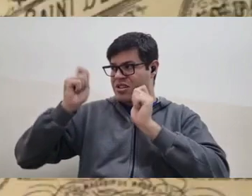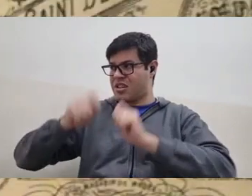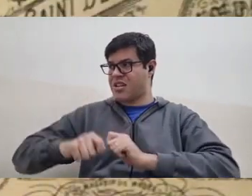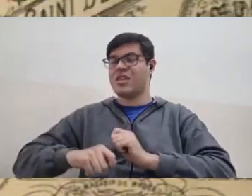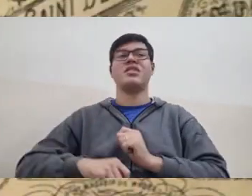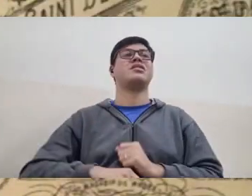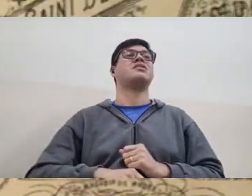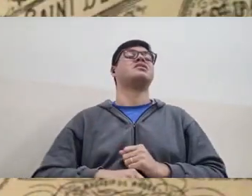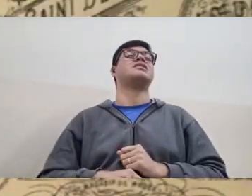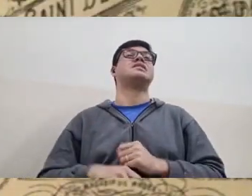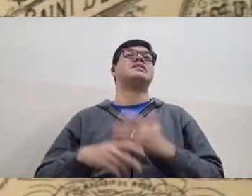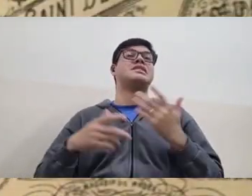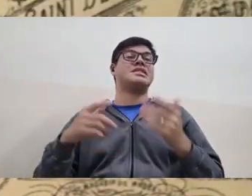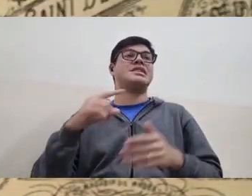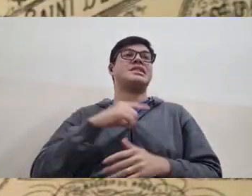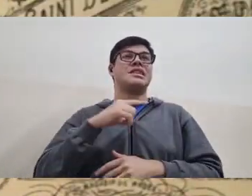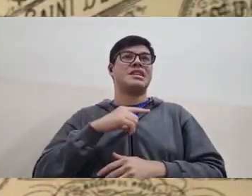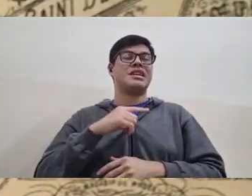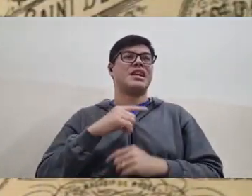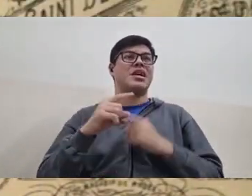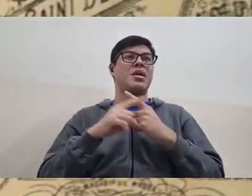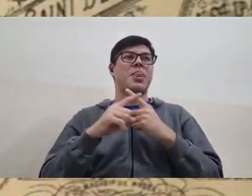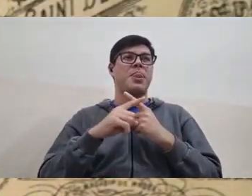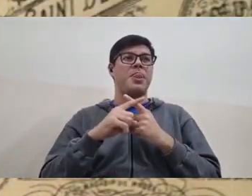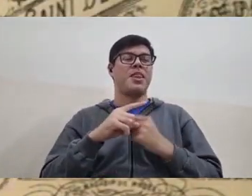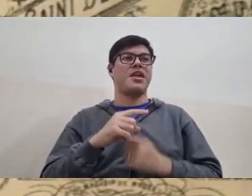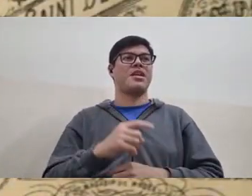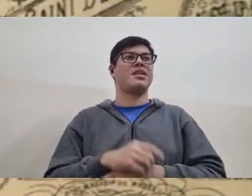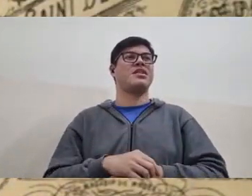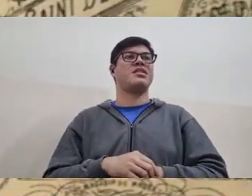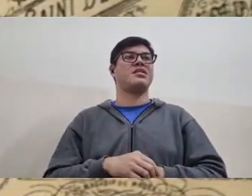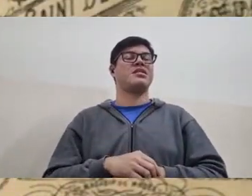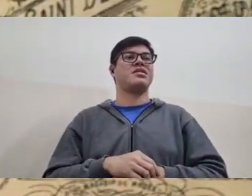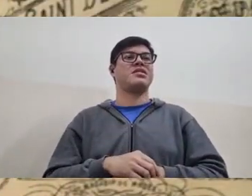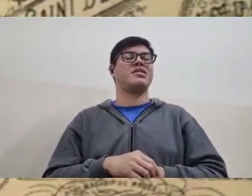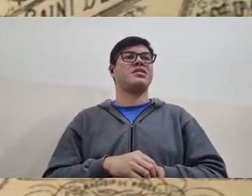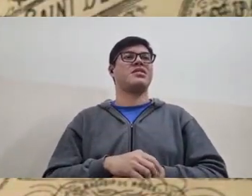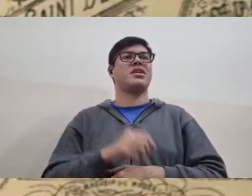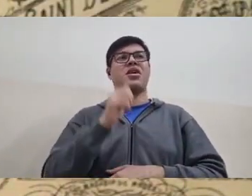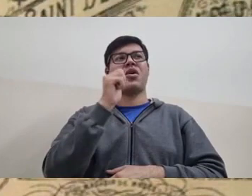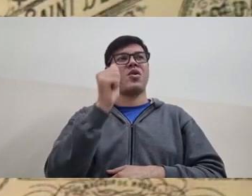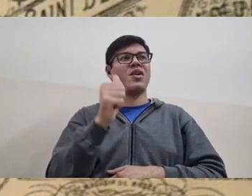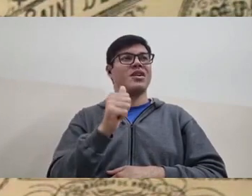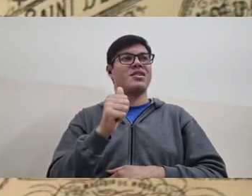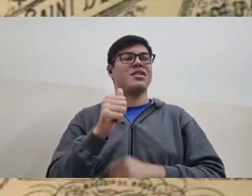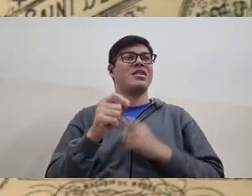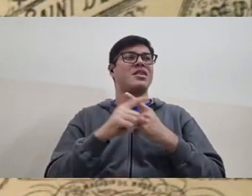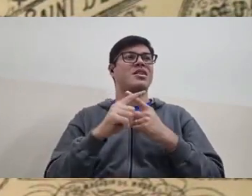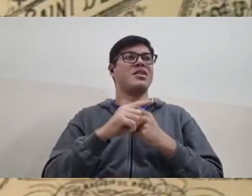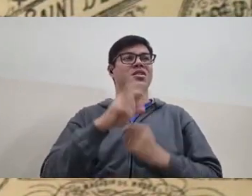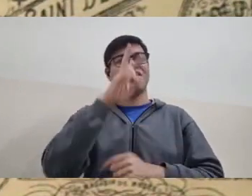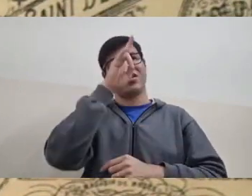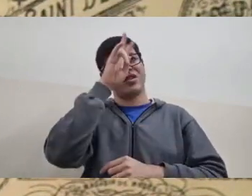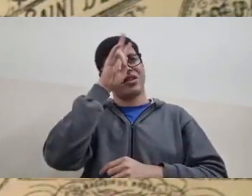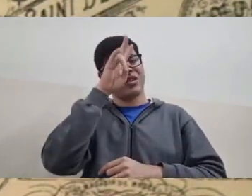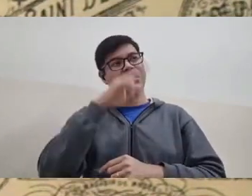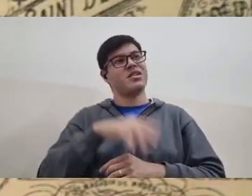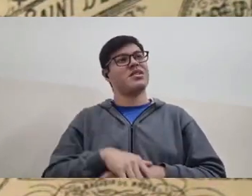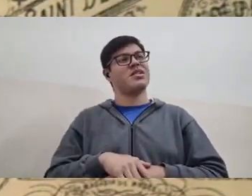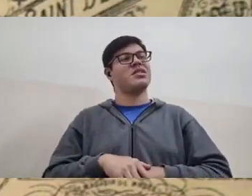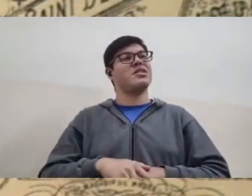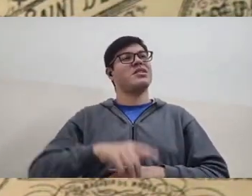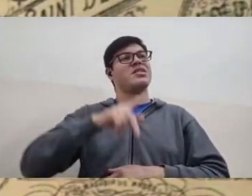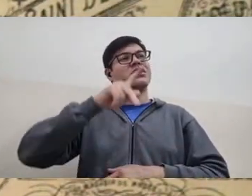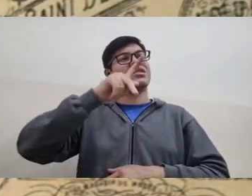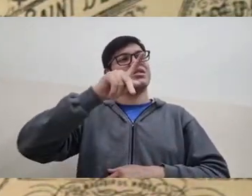que 100%, viu, Gil? É raro a gente ver uma murta. O que ela atrai, na verdade, é o psirídeo. Psirídeo que dá o